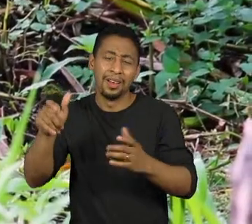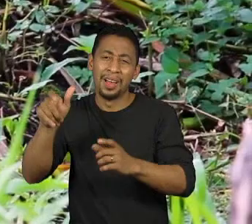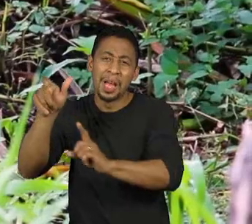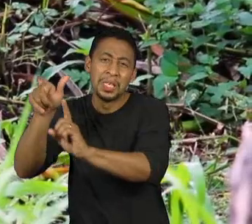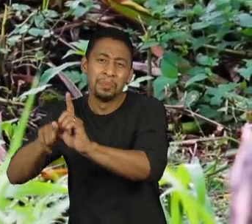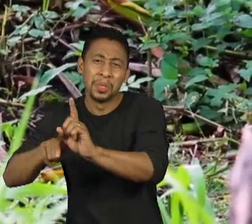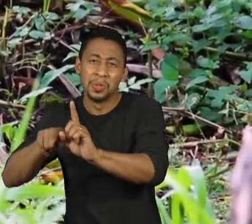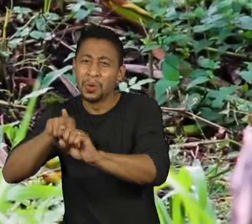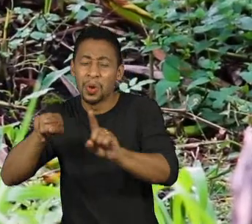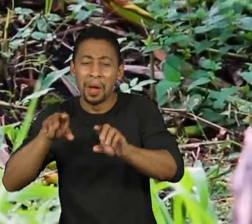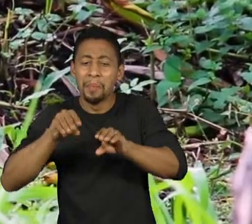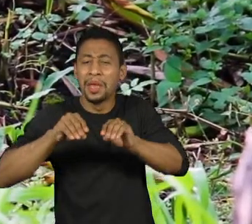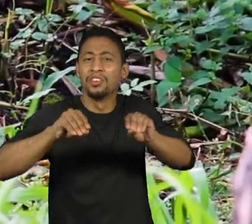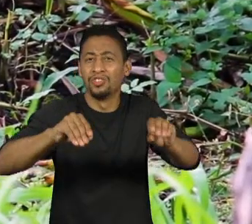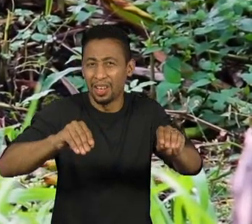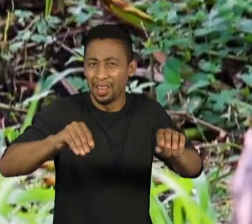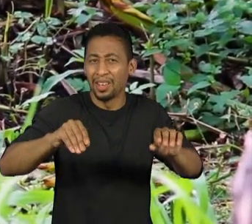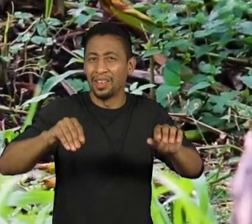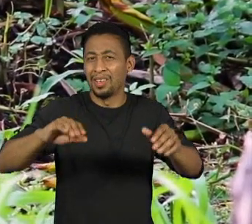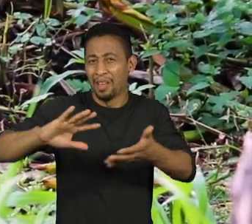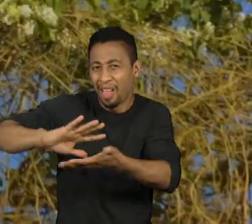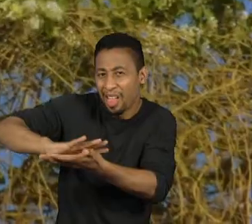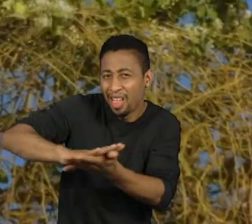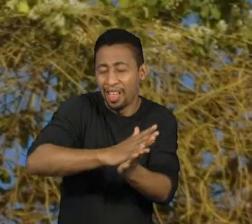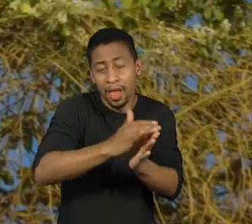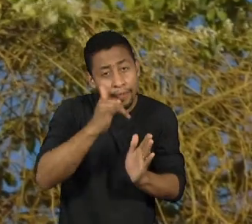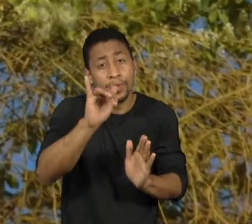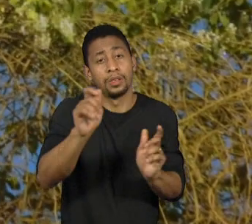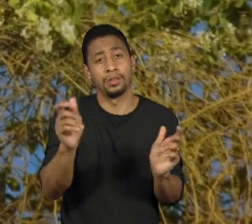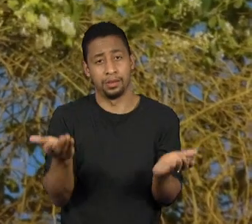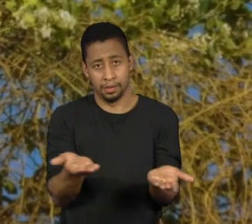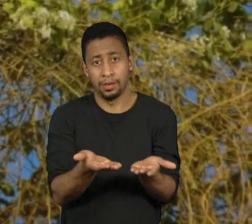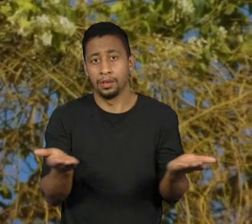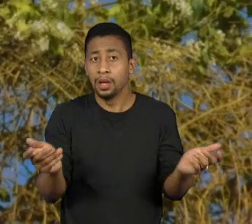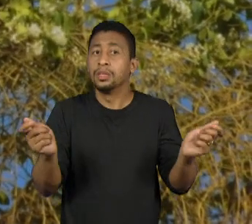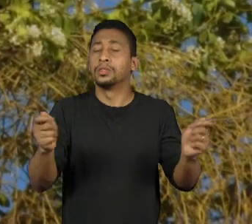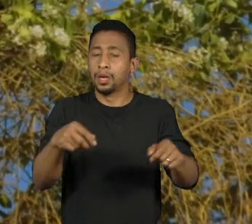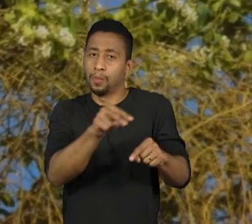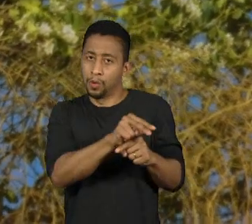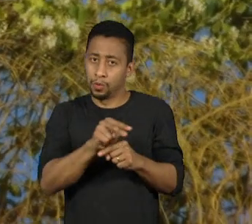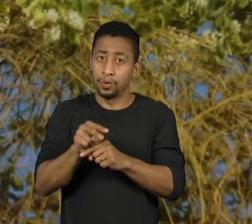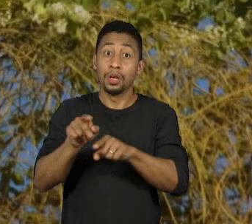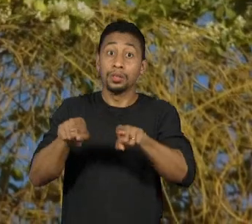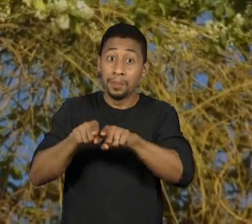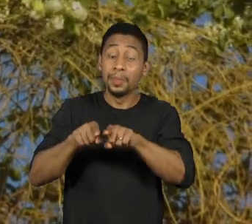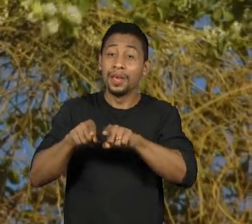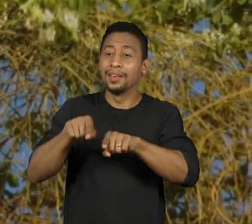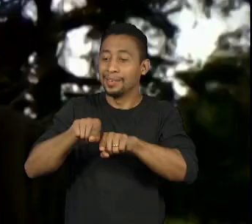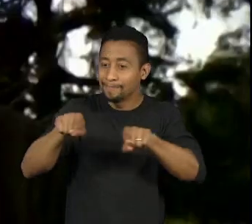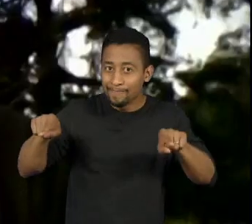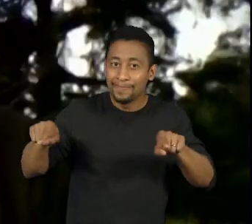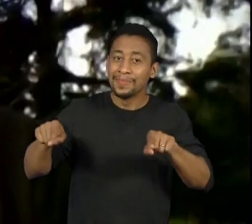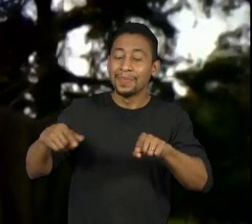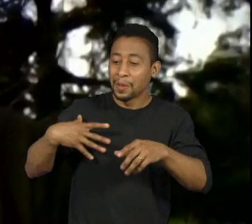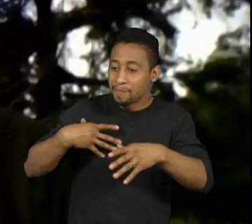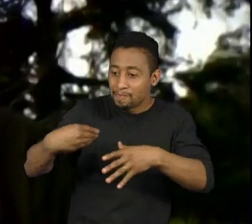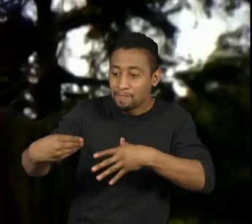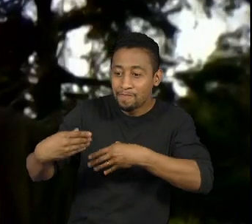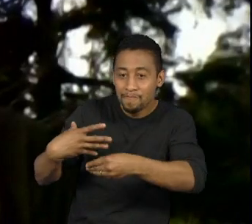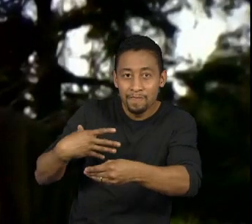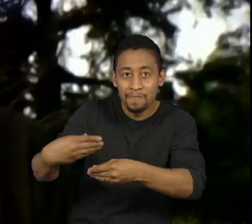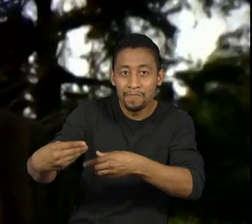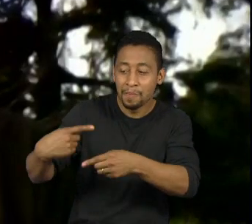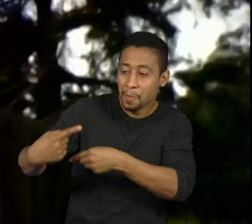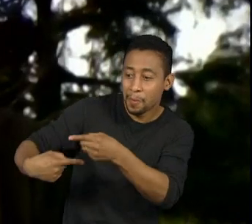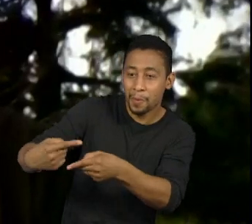ambientes naturais, onde essas espécies elas conseguem se estabelecer, conseguem reproduzir. Um exemplo disso a